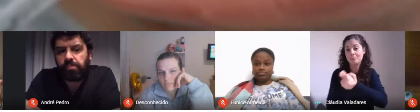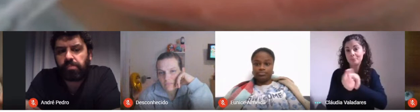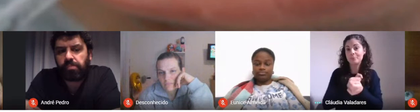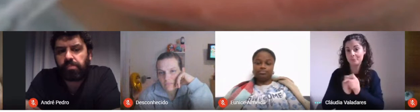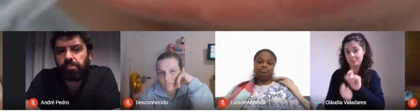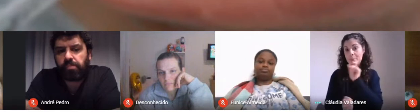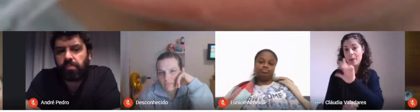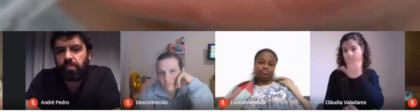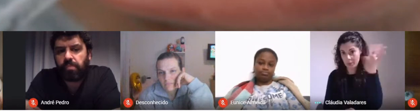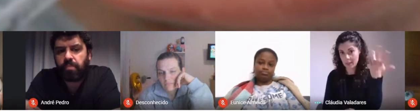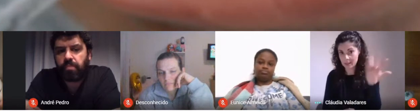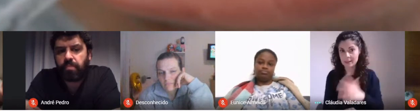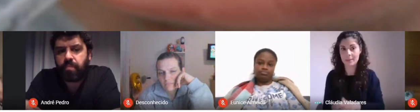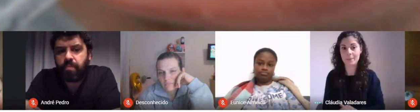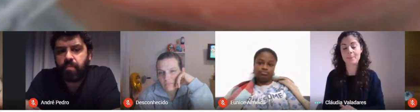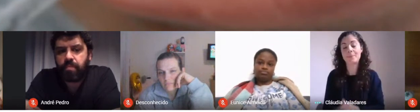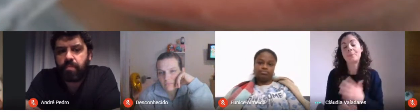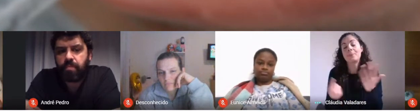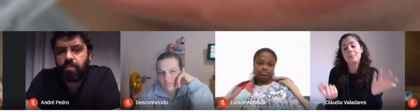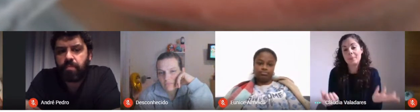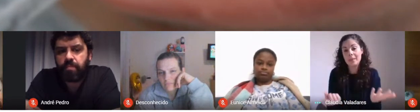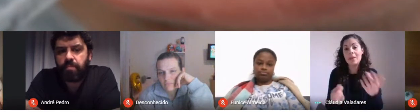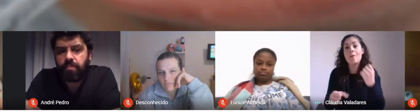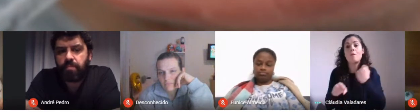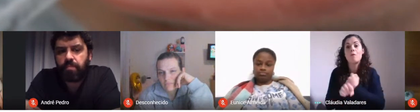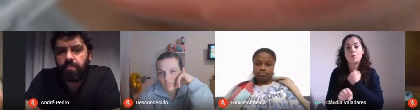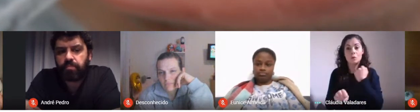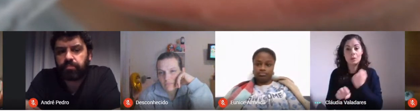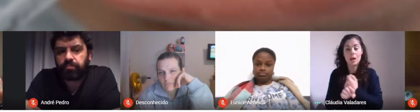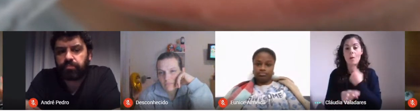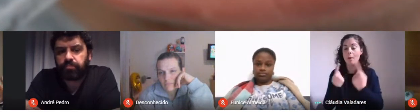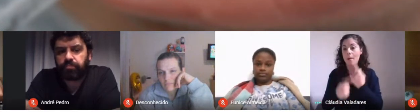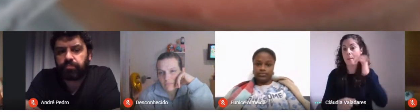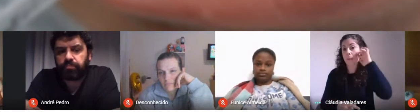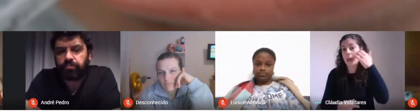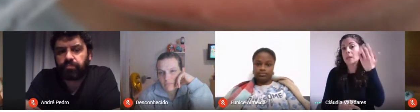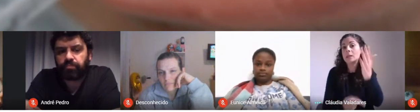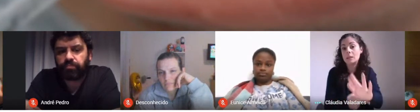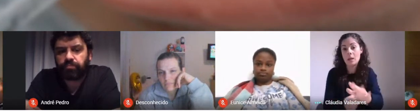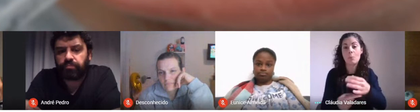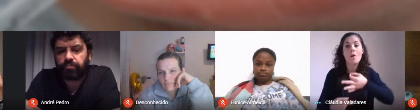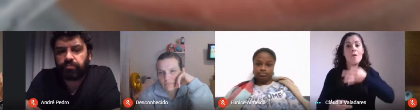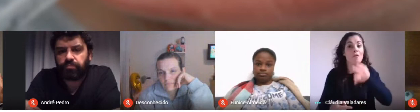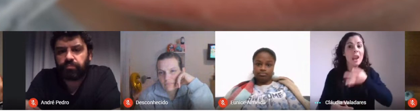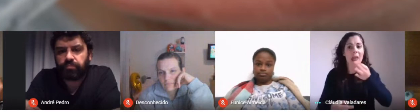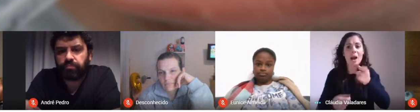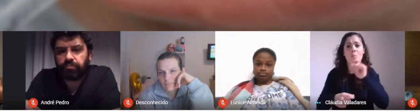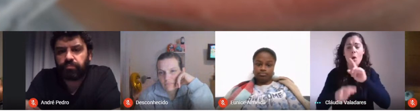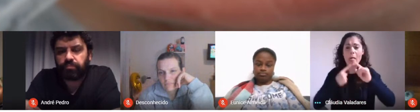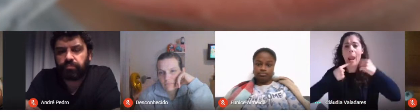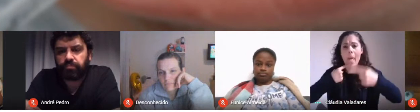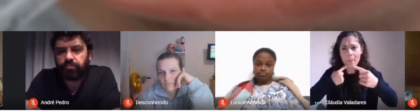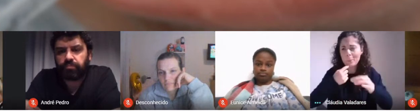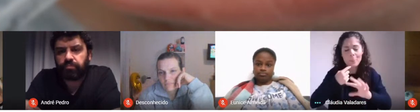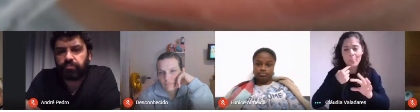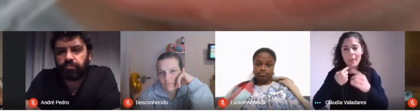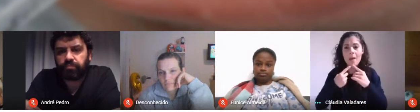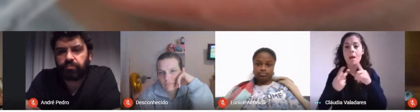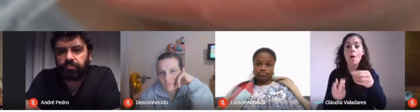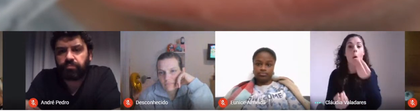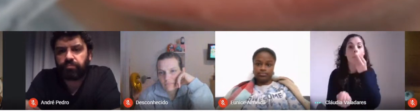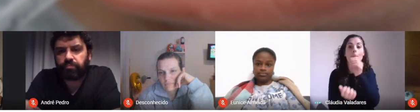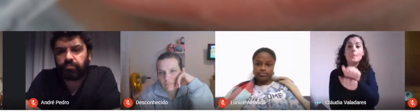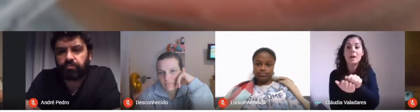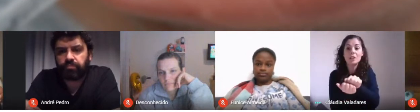algumas funções são afetadas, como por exemplo a fala, a mastigação e a